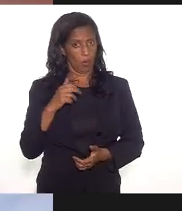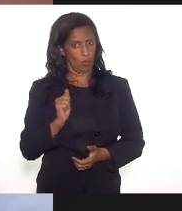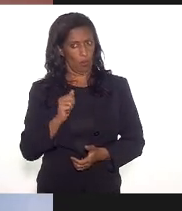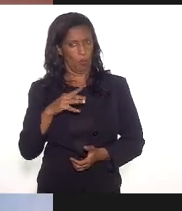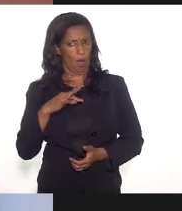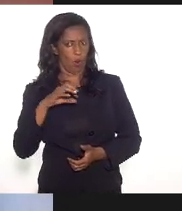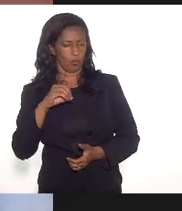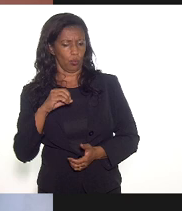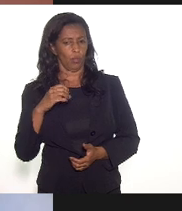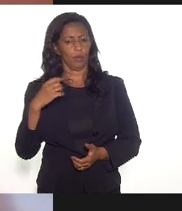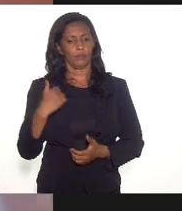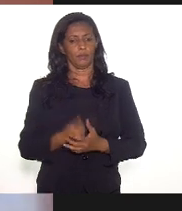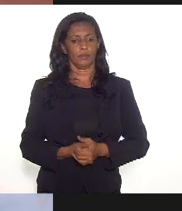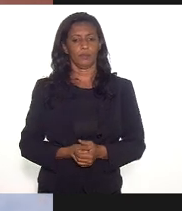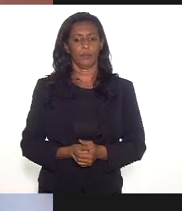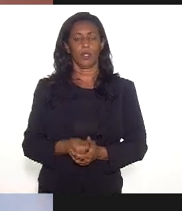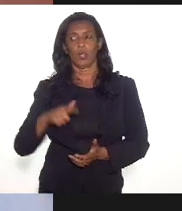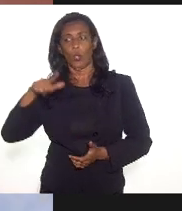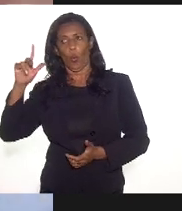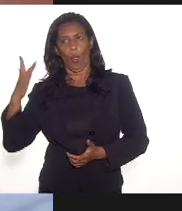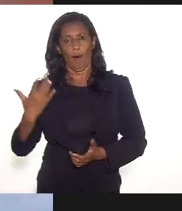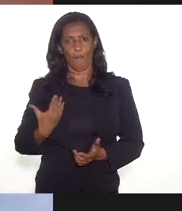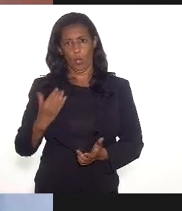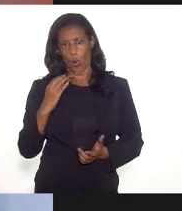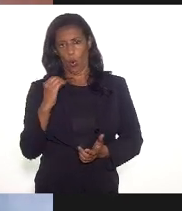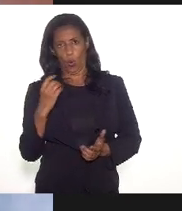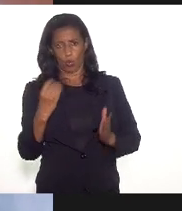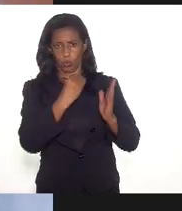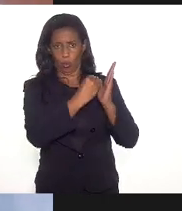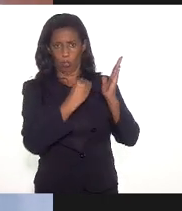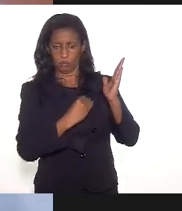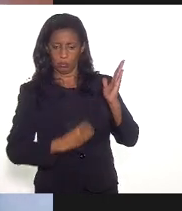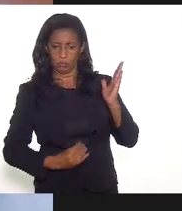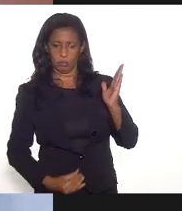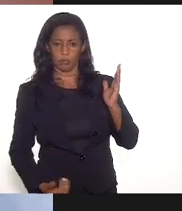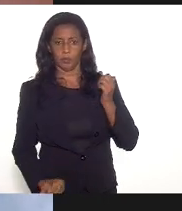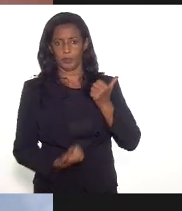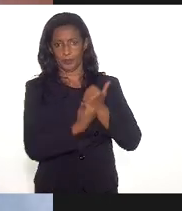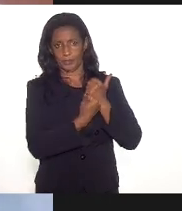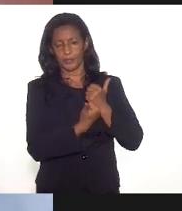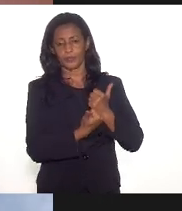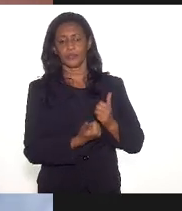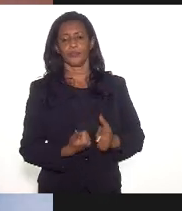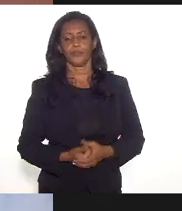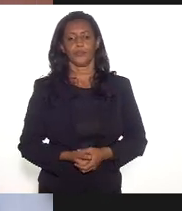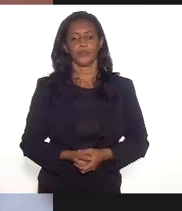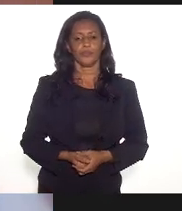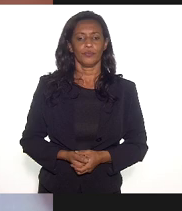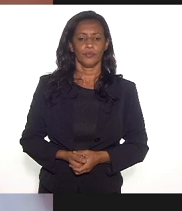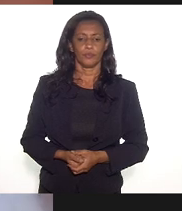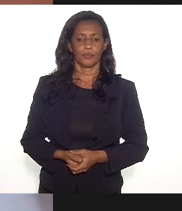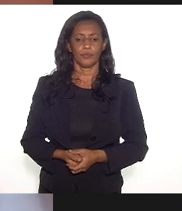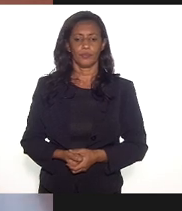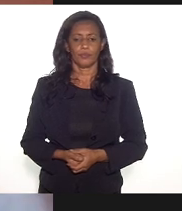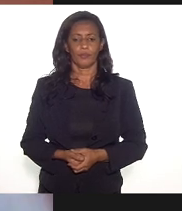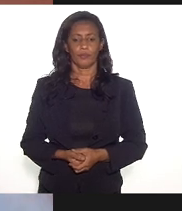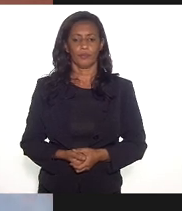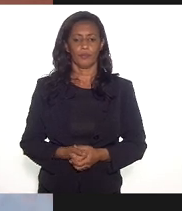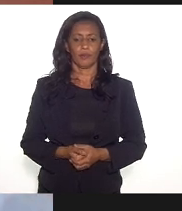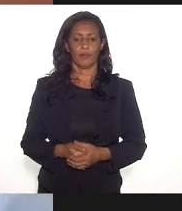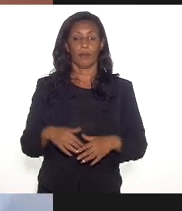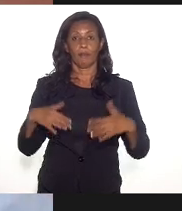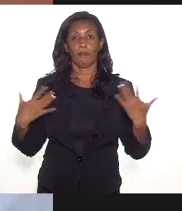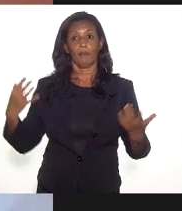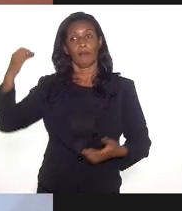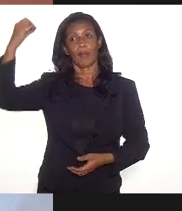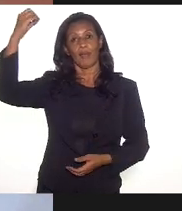diversos colegas, como coautores, como Vossa Excelência, minha querida Piaju. Então, nós, pela graça